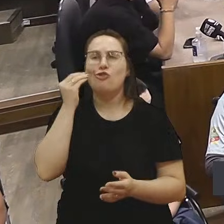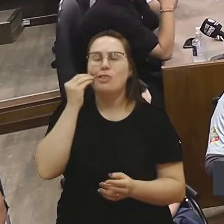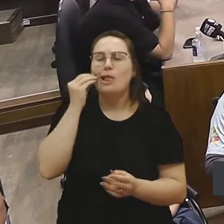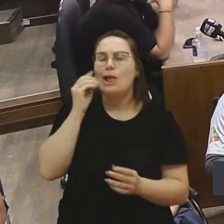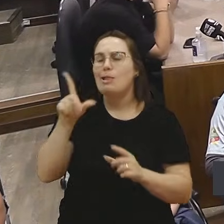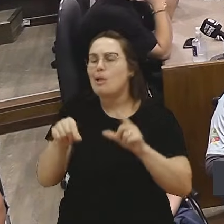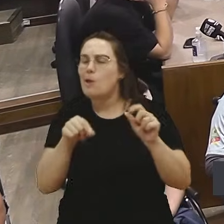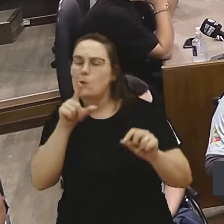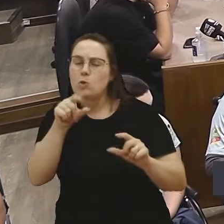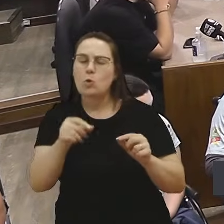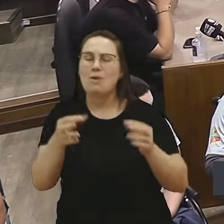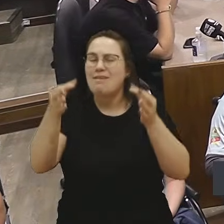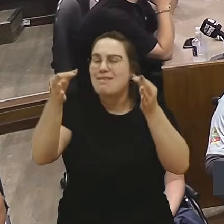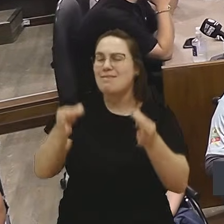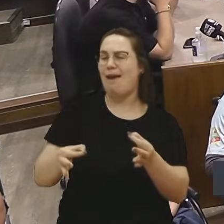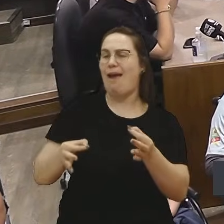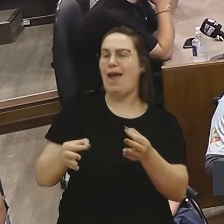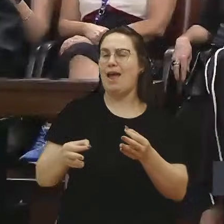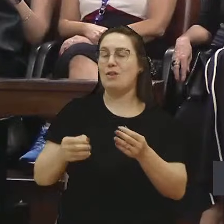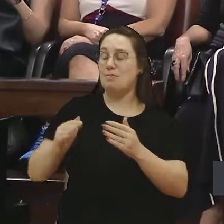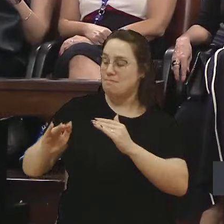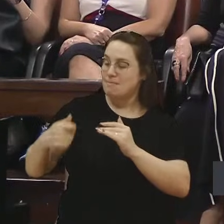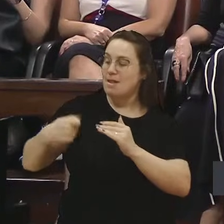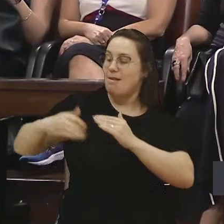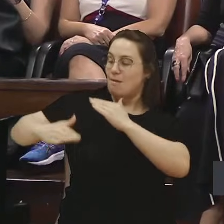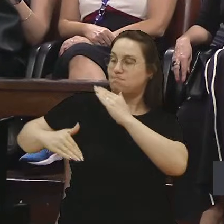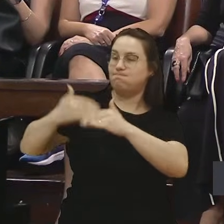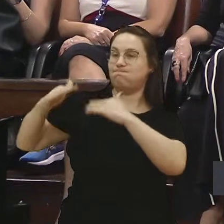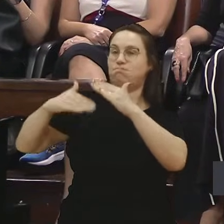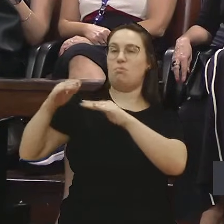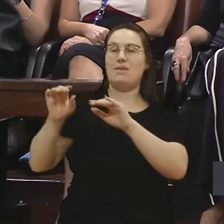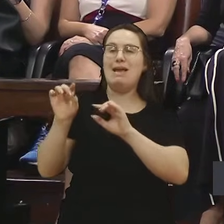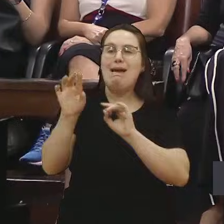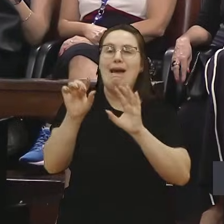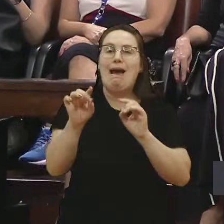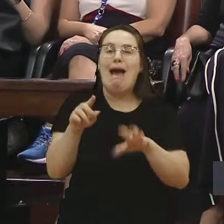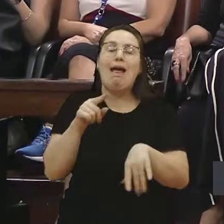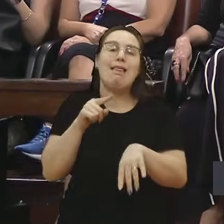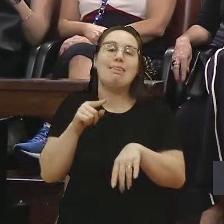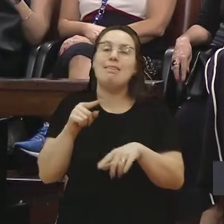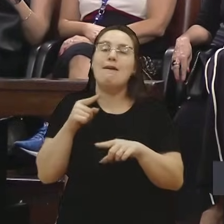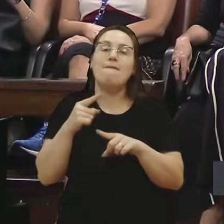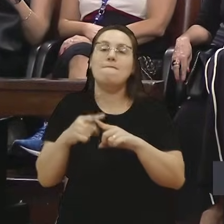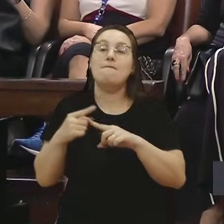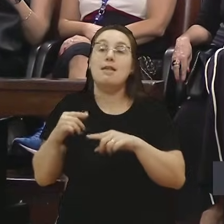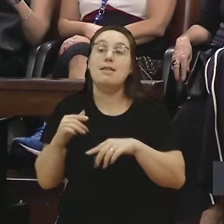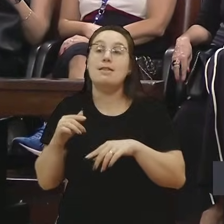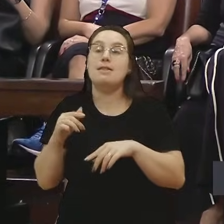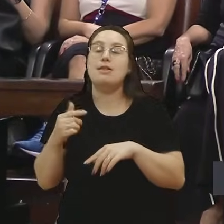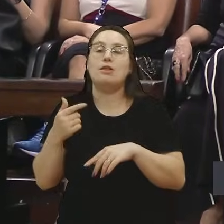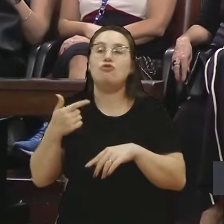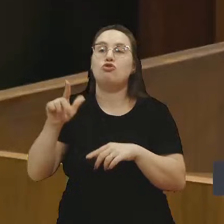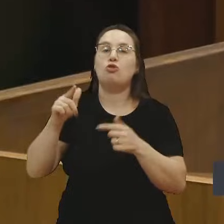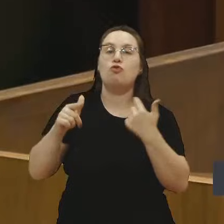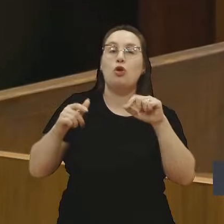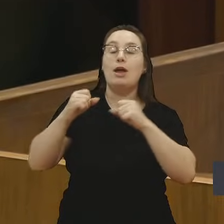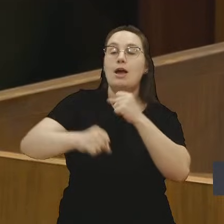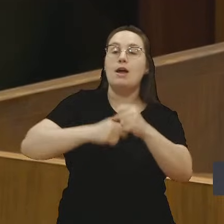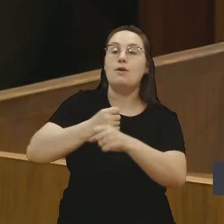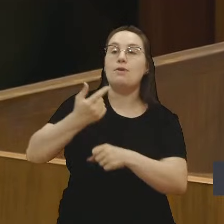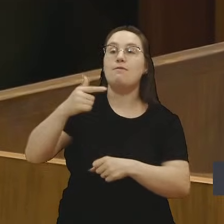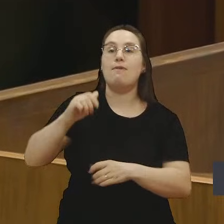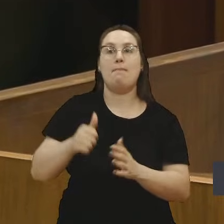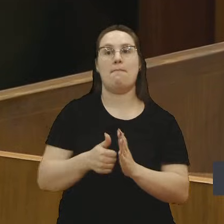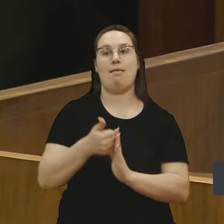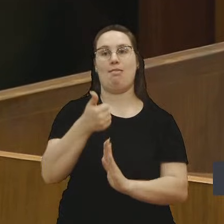forma justa e estamos evoluindo a cada edição e, com certeza, o ano que vem haverão ainda mais